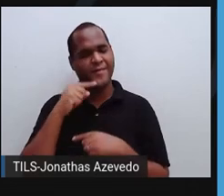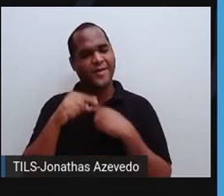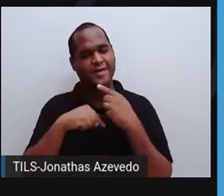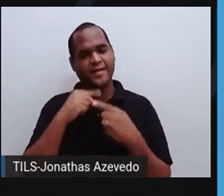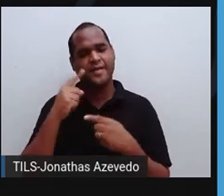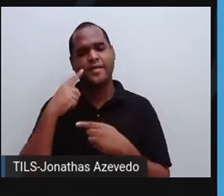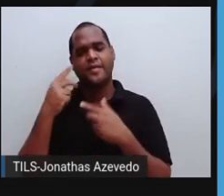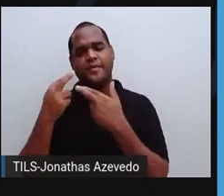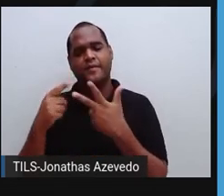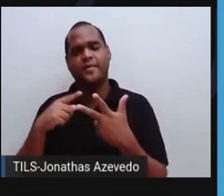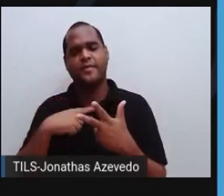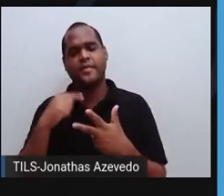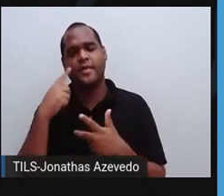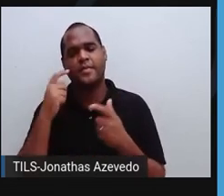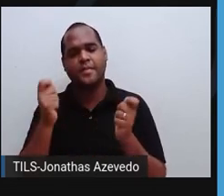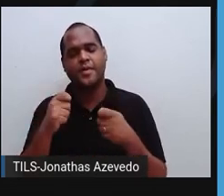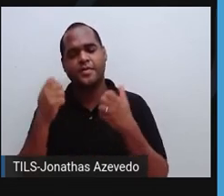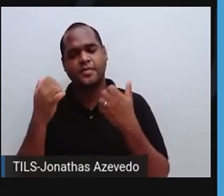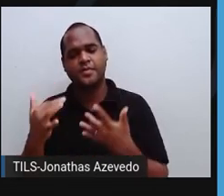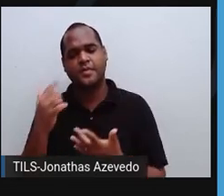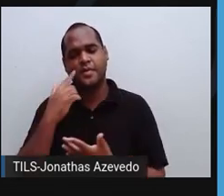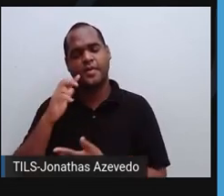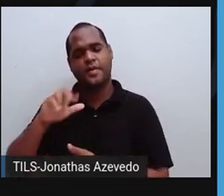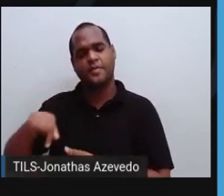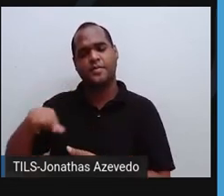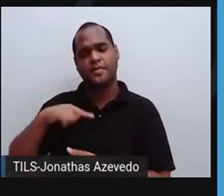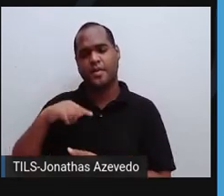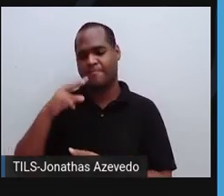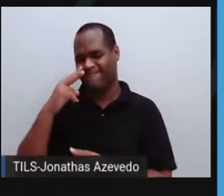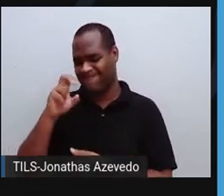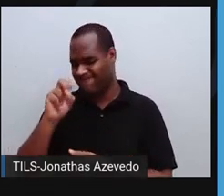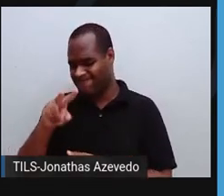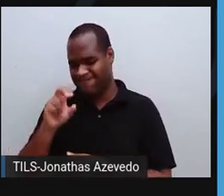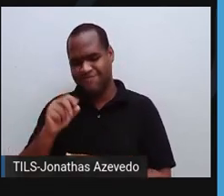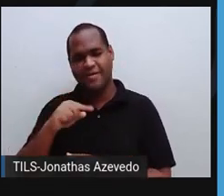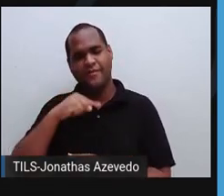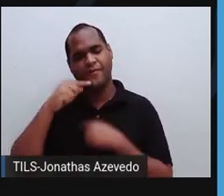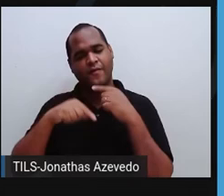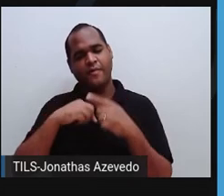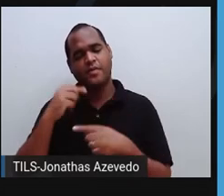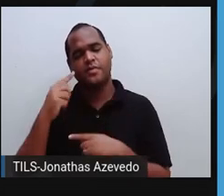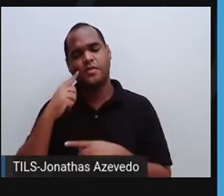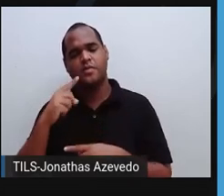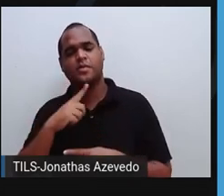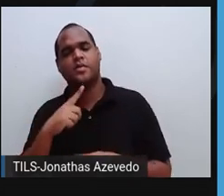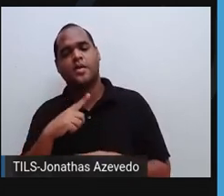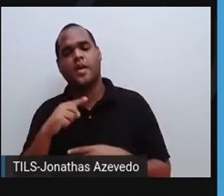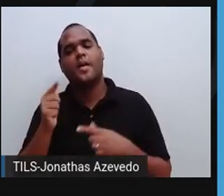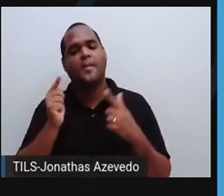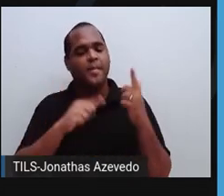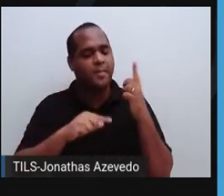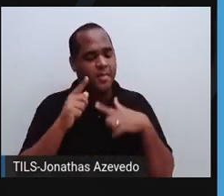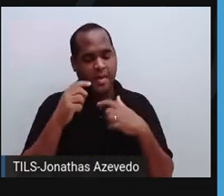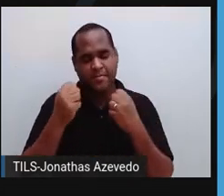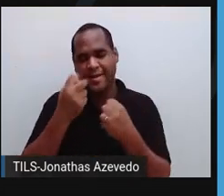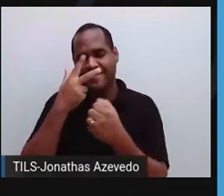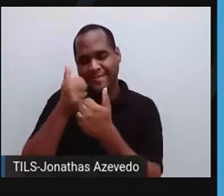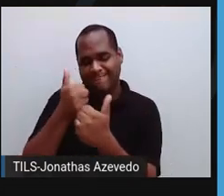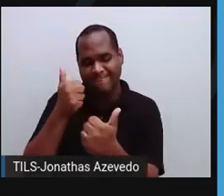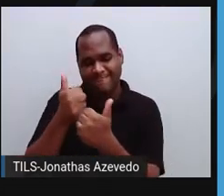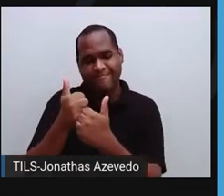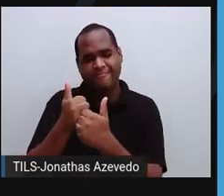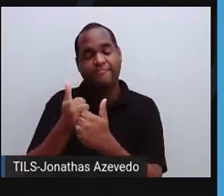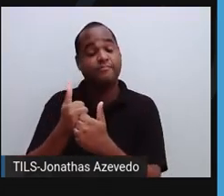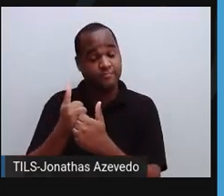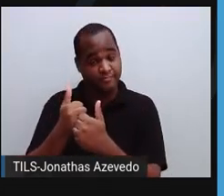elas colocavam a sua presa, aquela presa morria em pouco tempo e ela conseguia pegar porque ela estava perto. Olha como